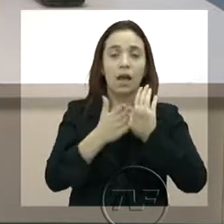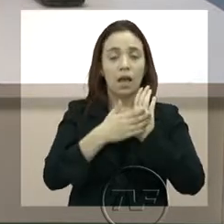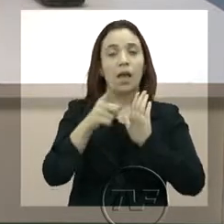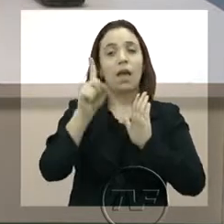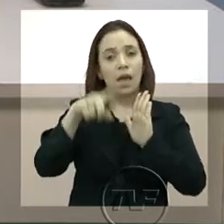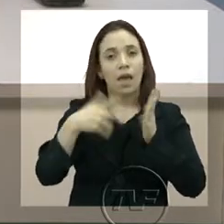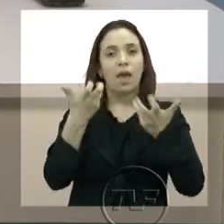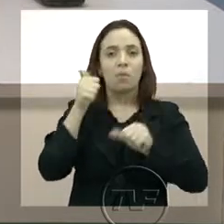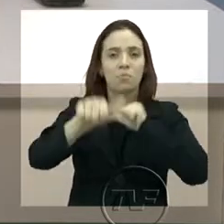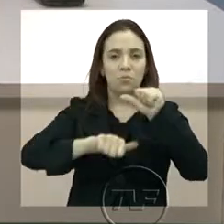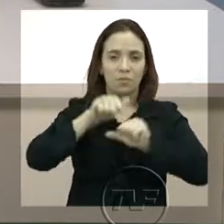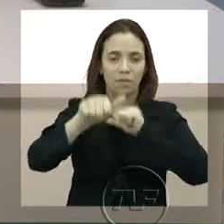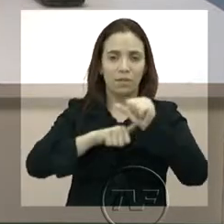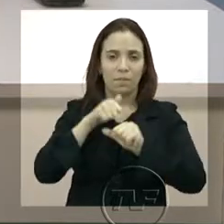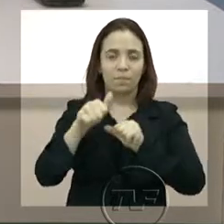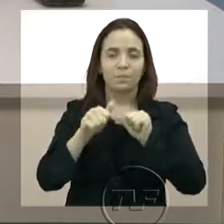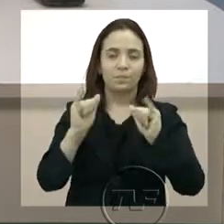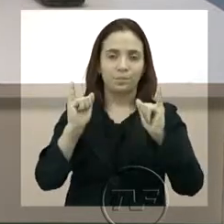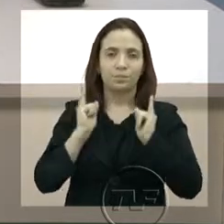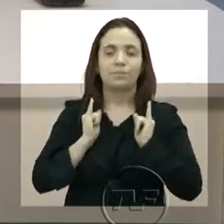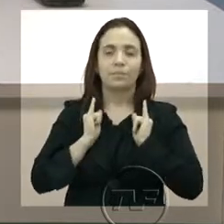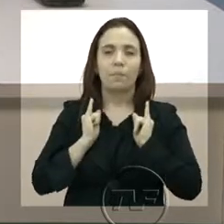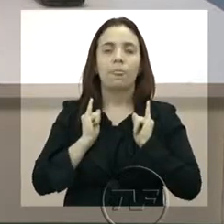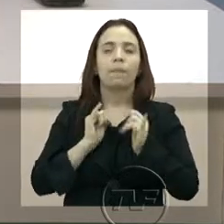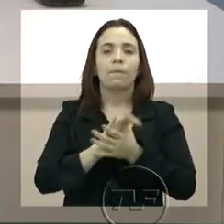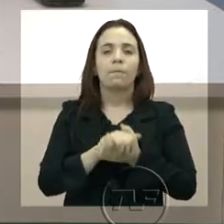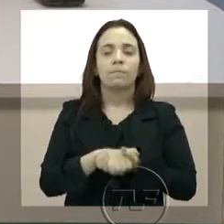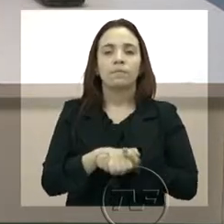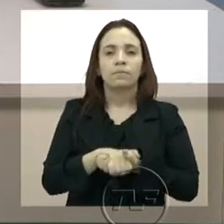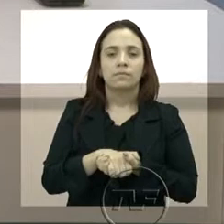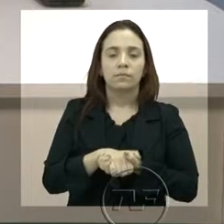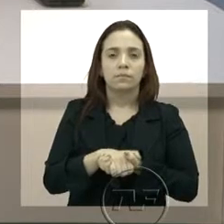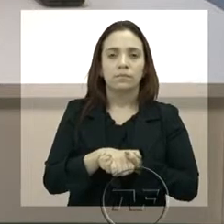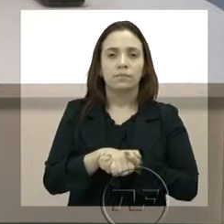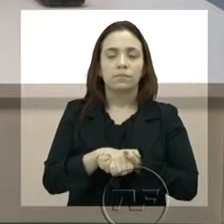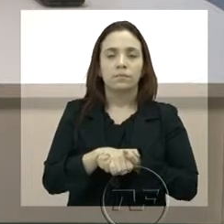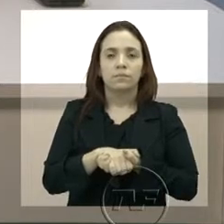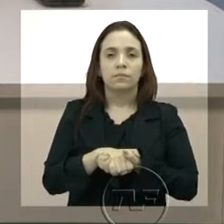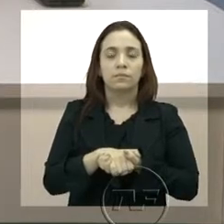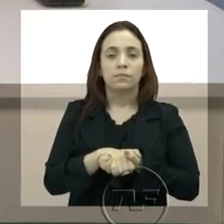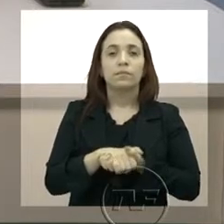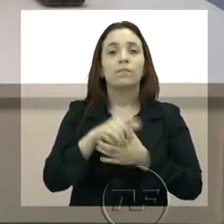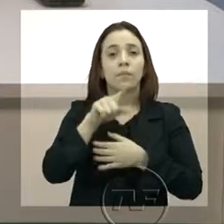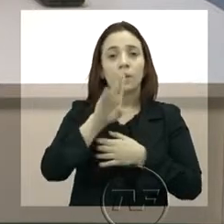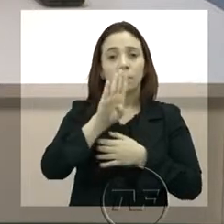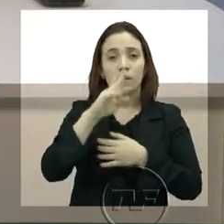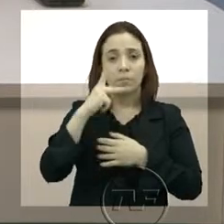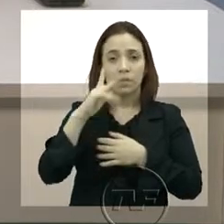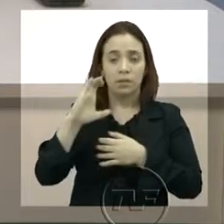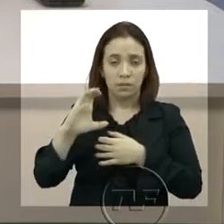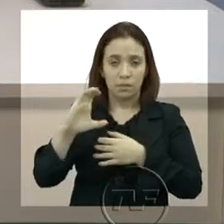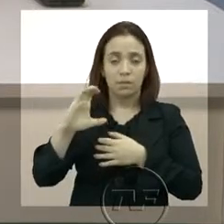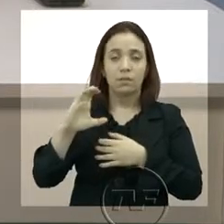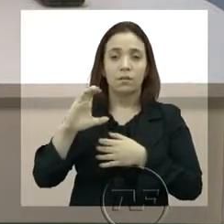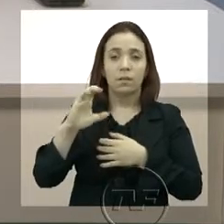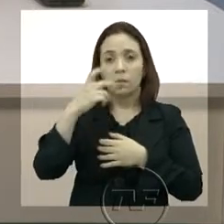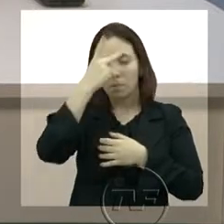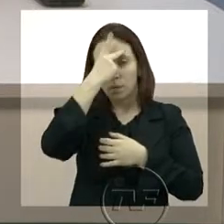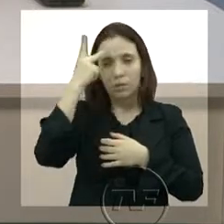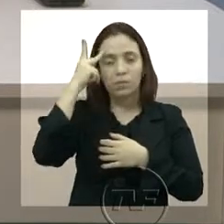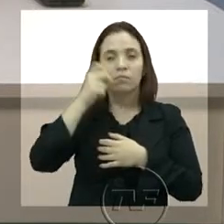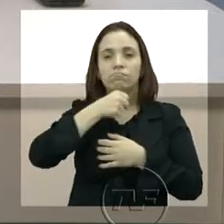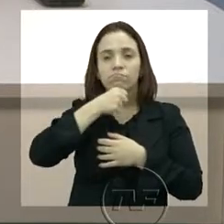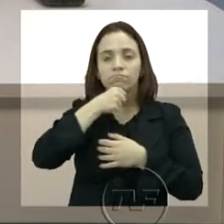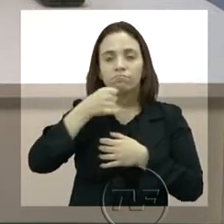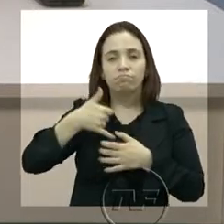Previdência que nós acabamos de abordamos no primeiro bloco, né, garantir o BPC para pessoas idosas,